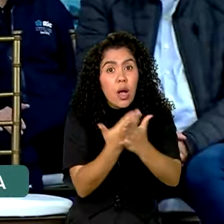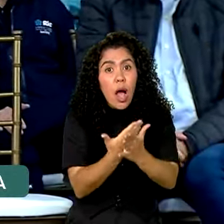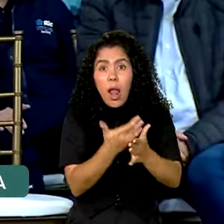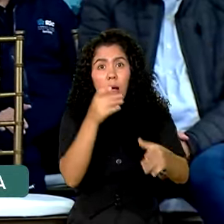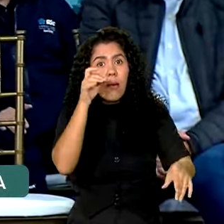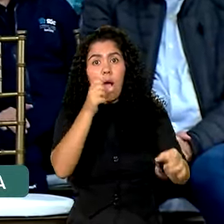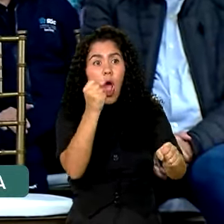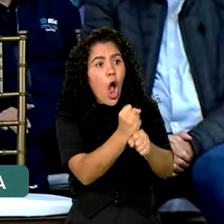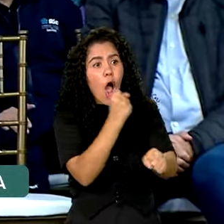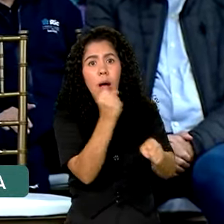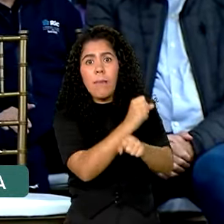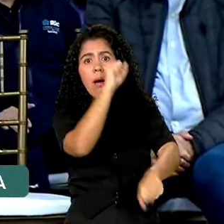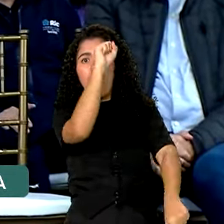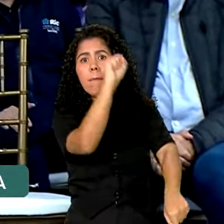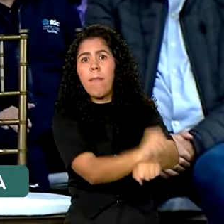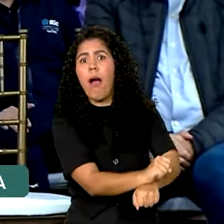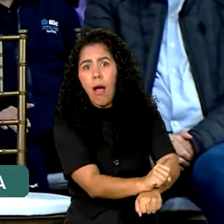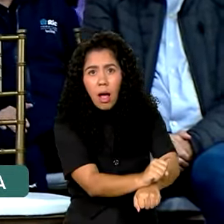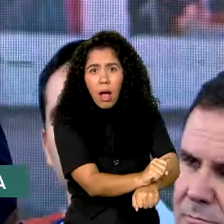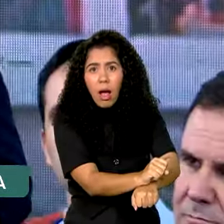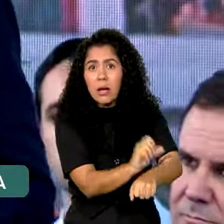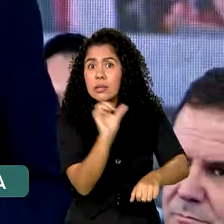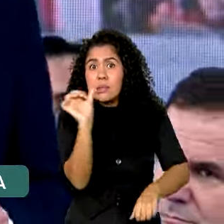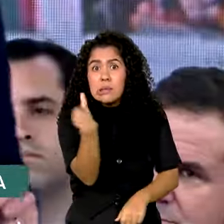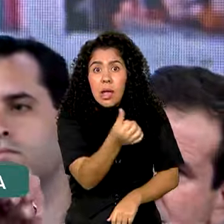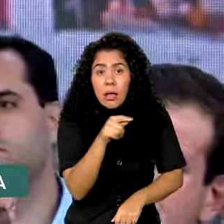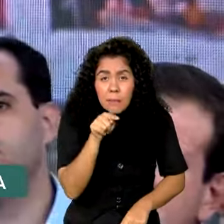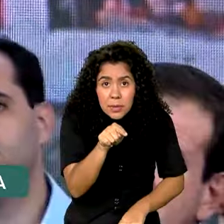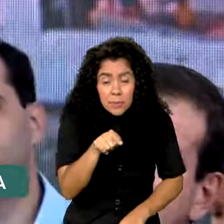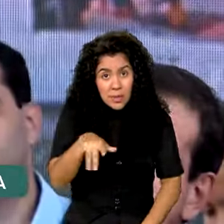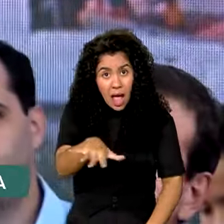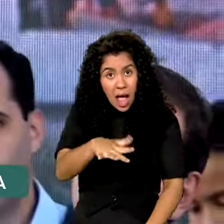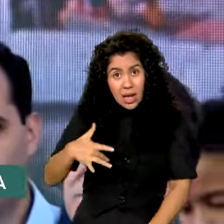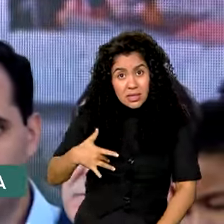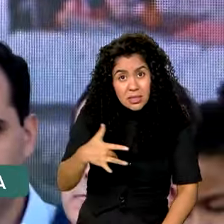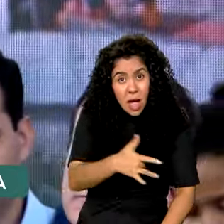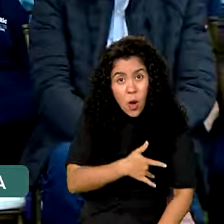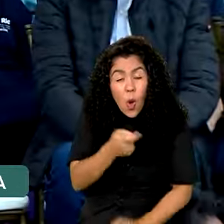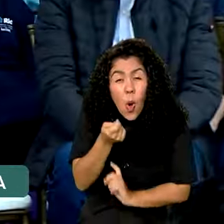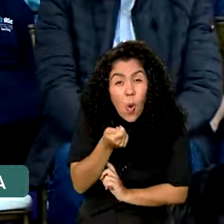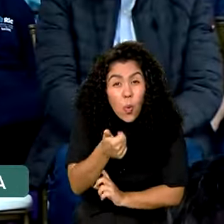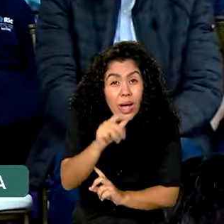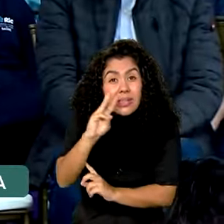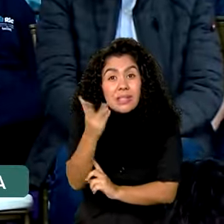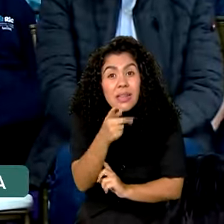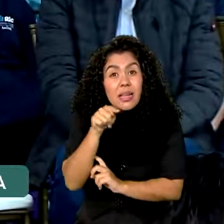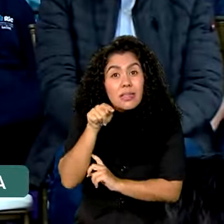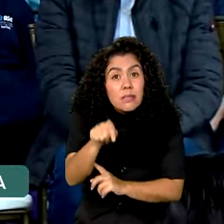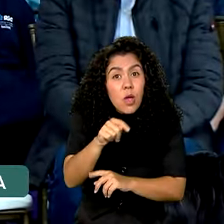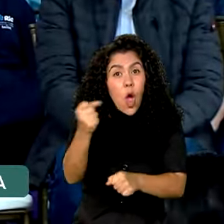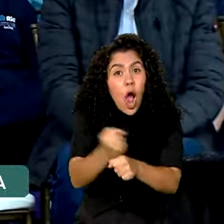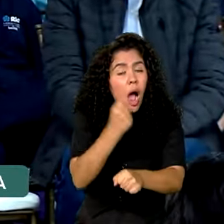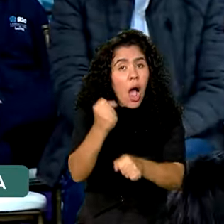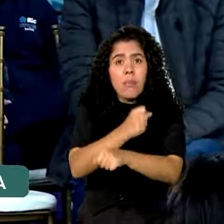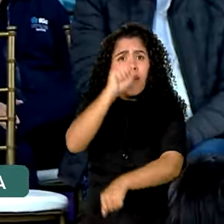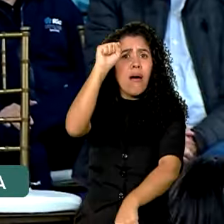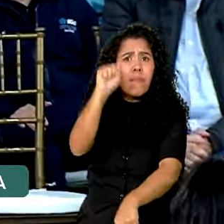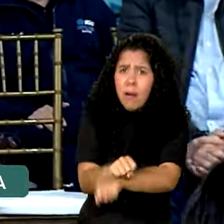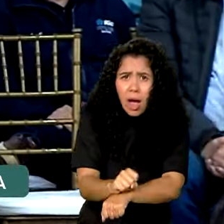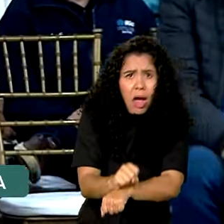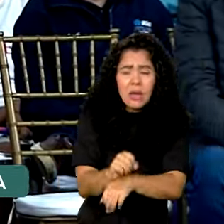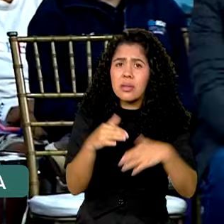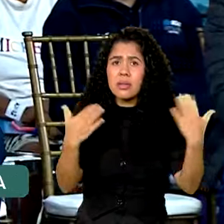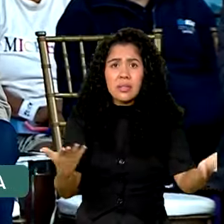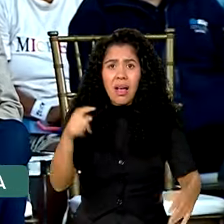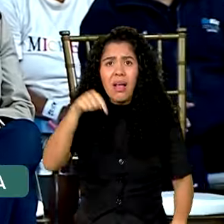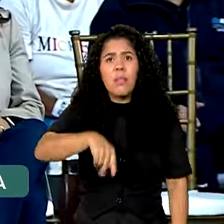país. 6 mil. Na saúde, quase que 3 mil obras paralisadas. Ou seja, esse país ele